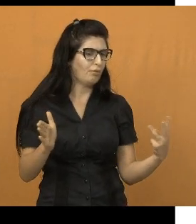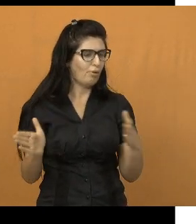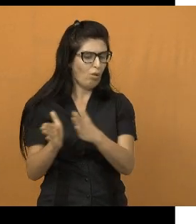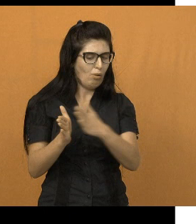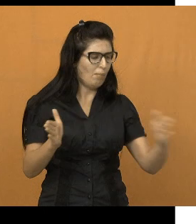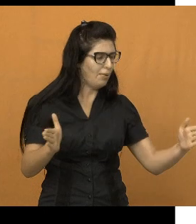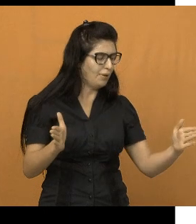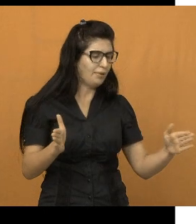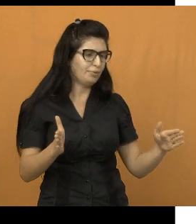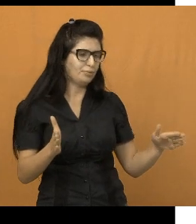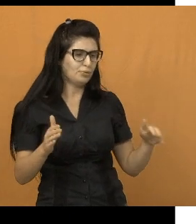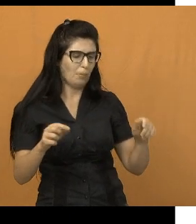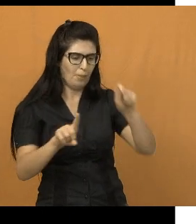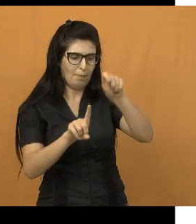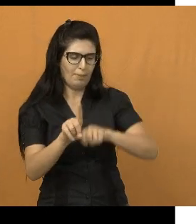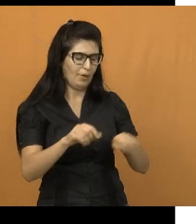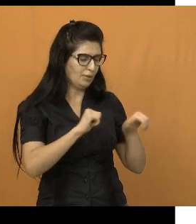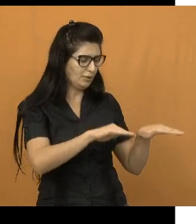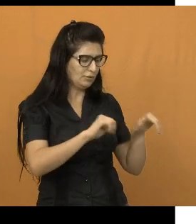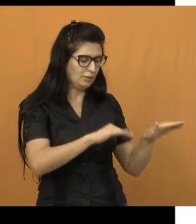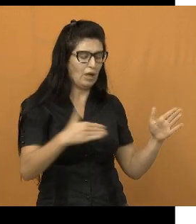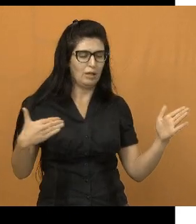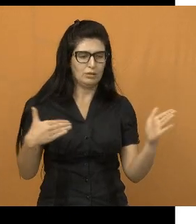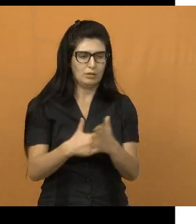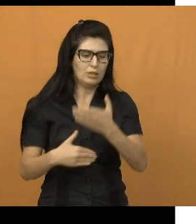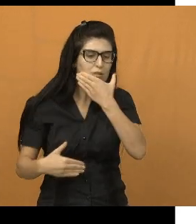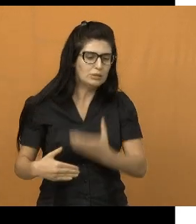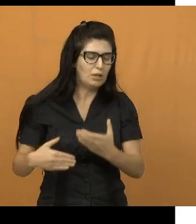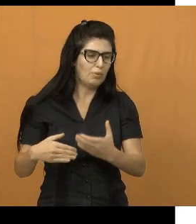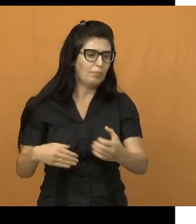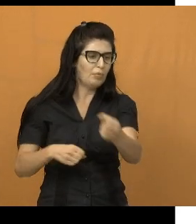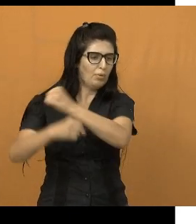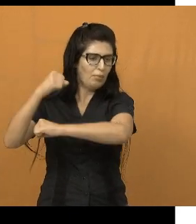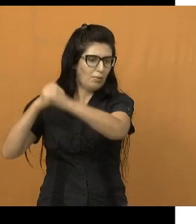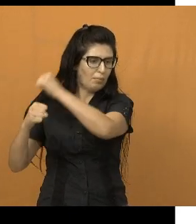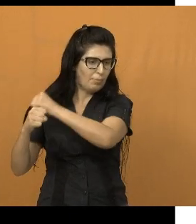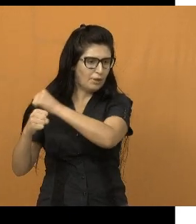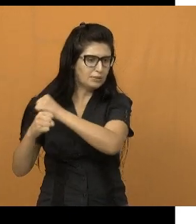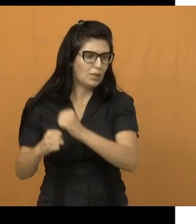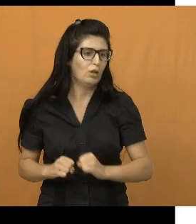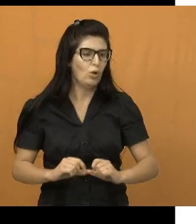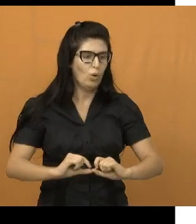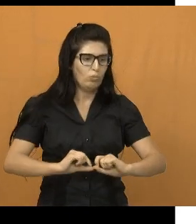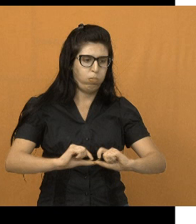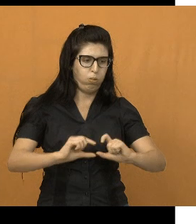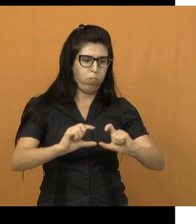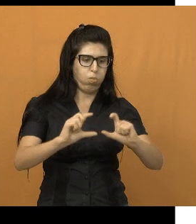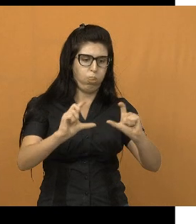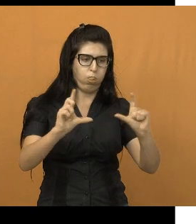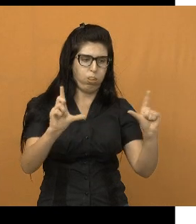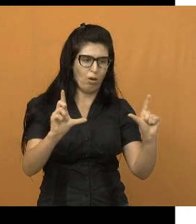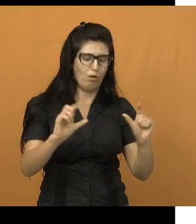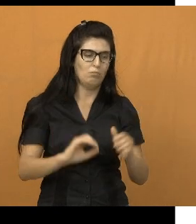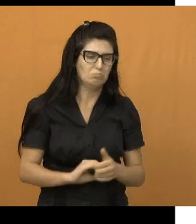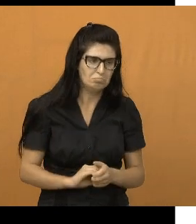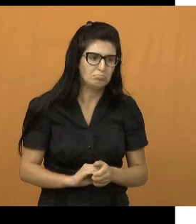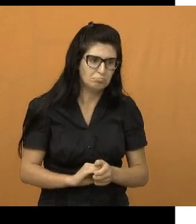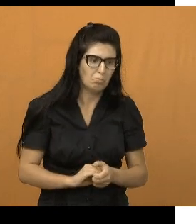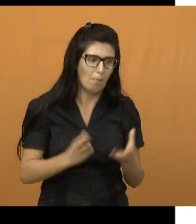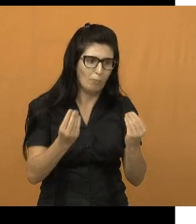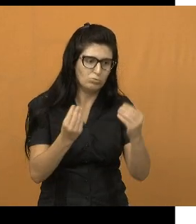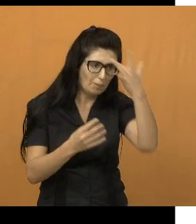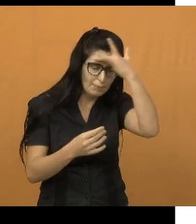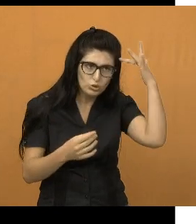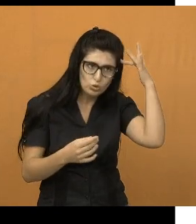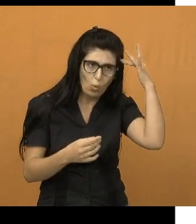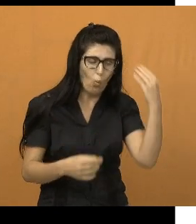São Francisco, no entanto, a Santa Casa houve um aumento superior a essa redução que